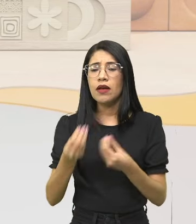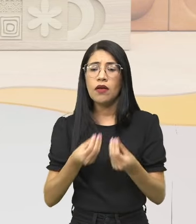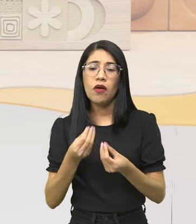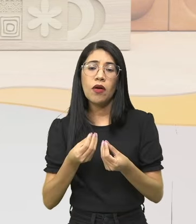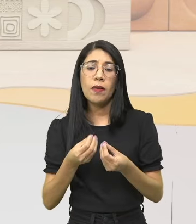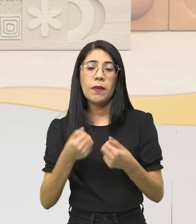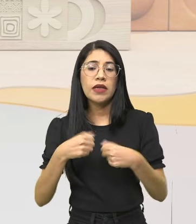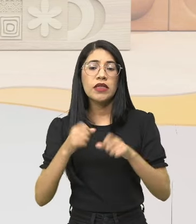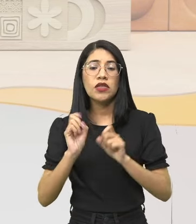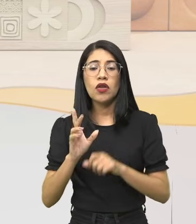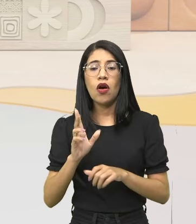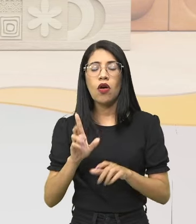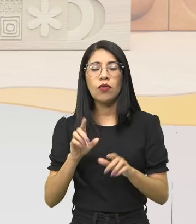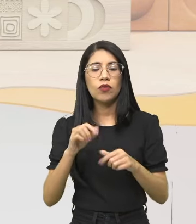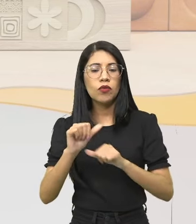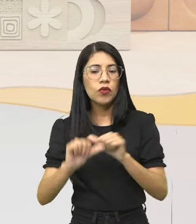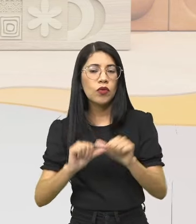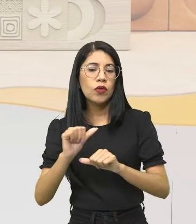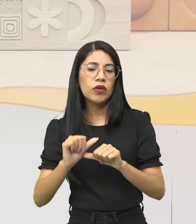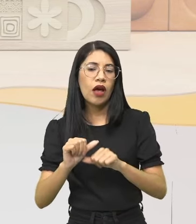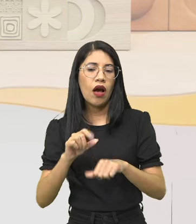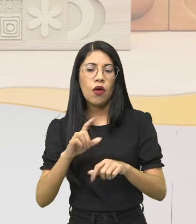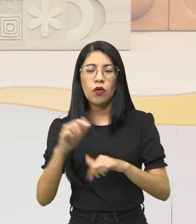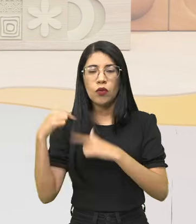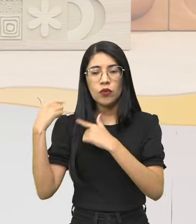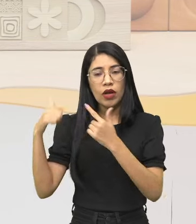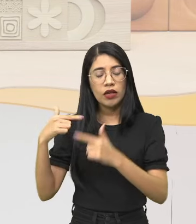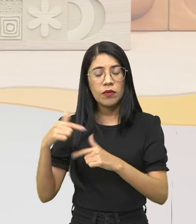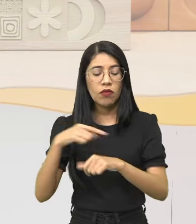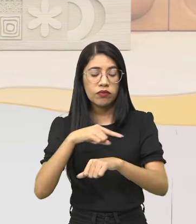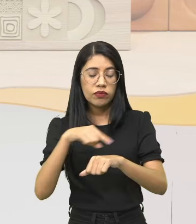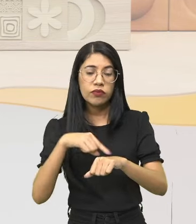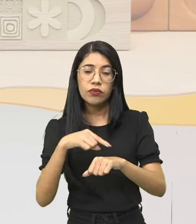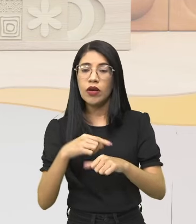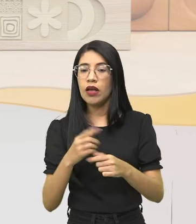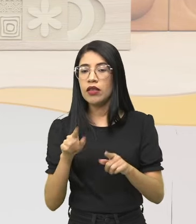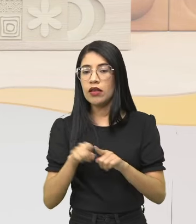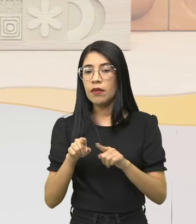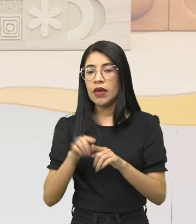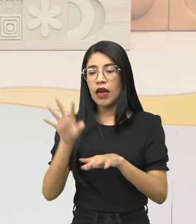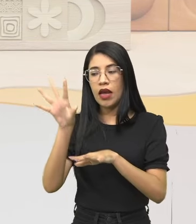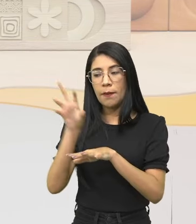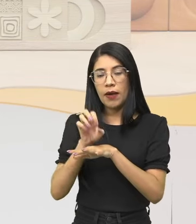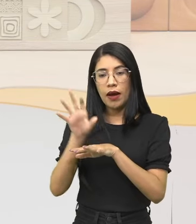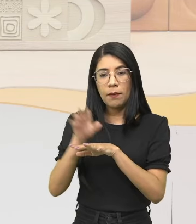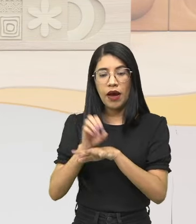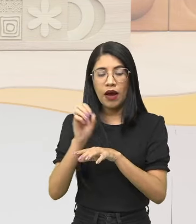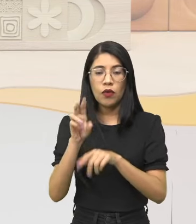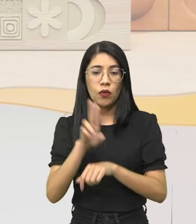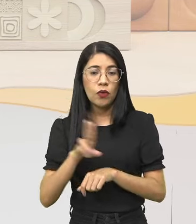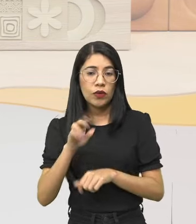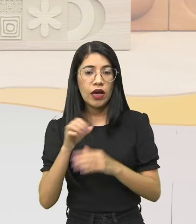basta trocar o medidor tradicional por um relógio bidirecional. Que mede a energia que entra e sai da rede.